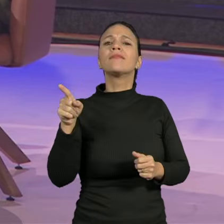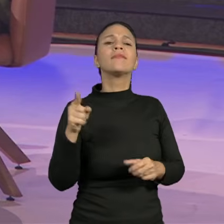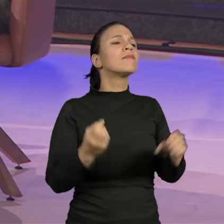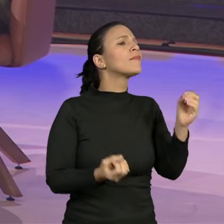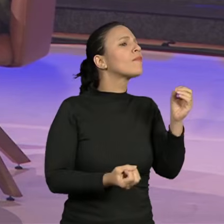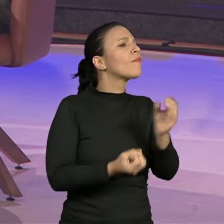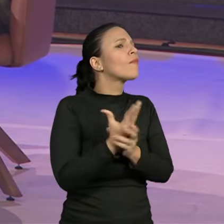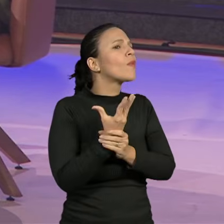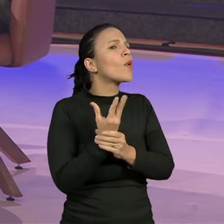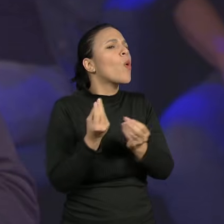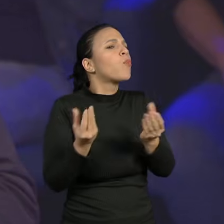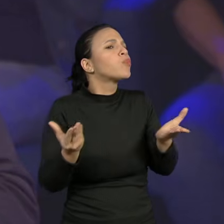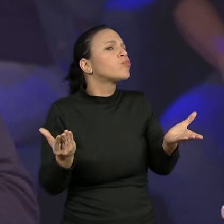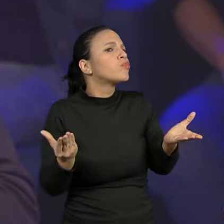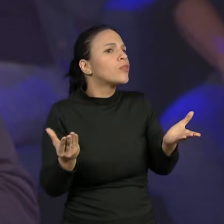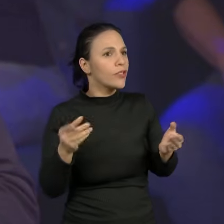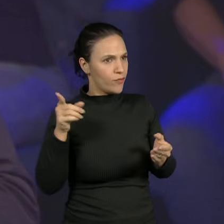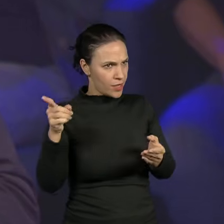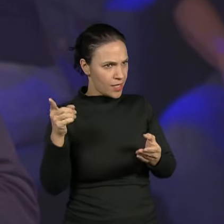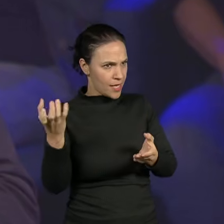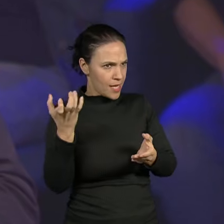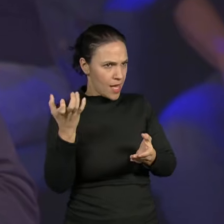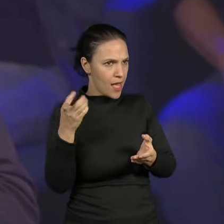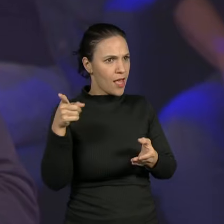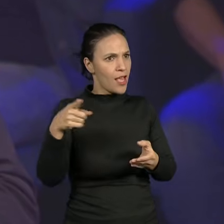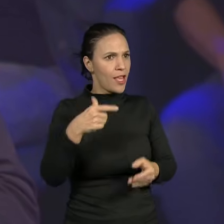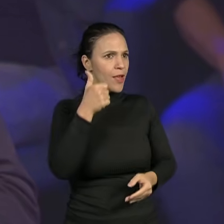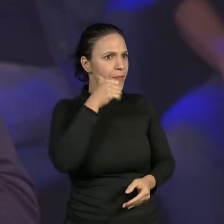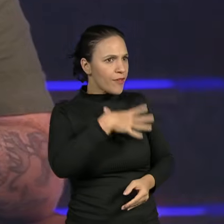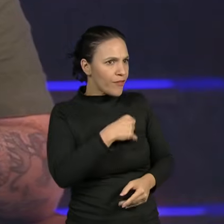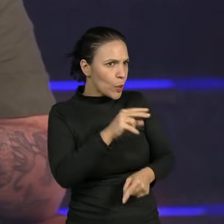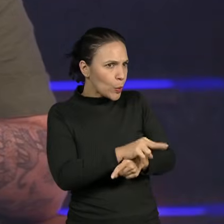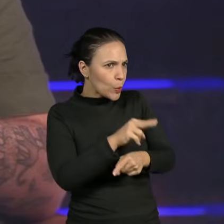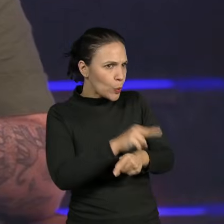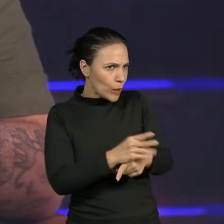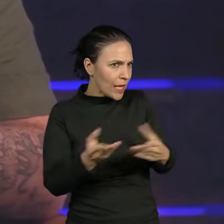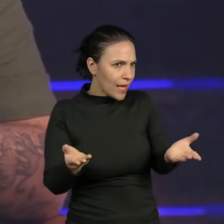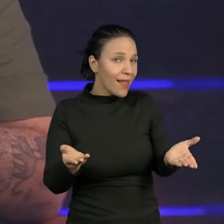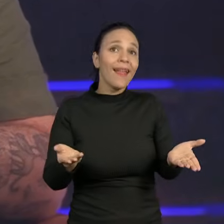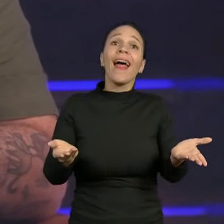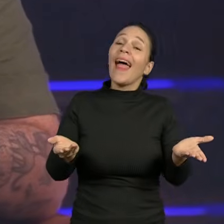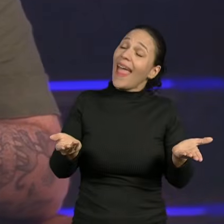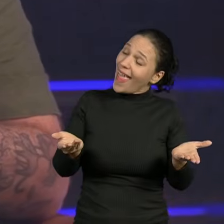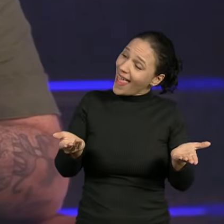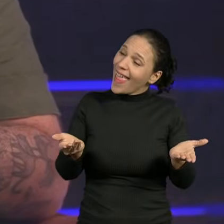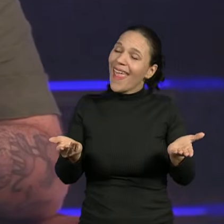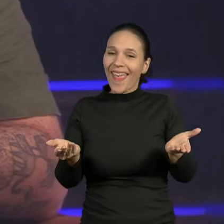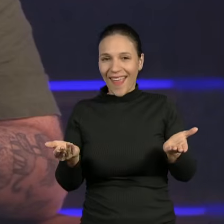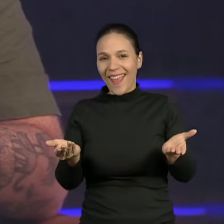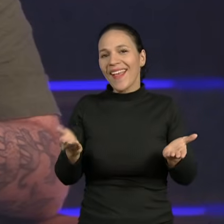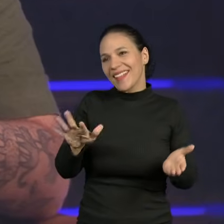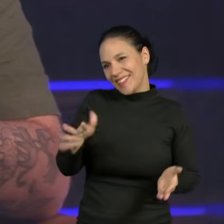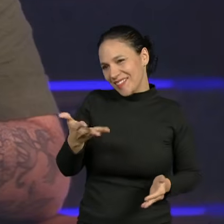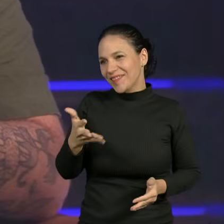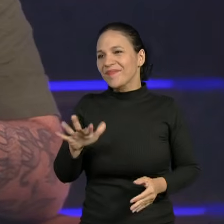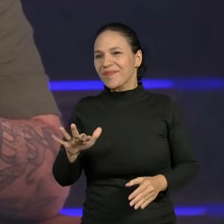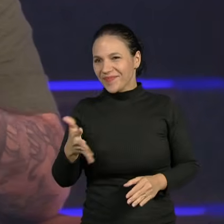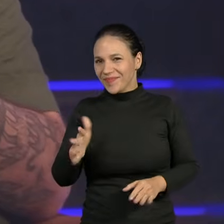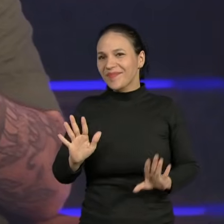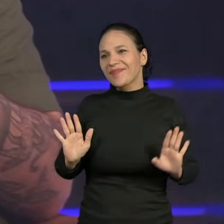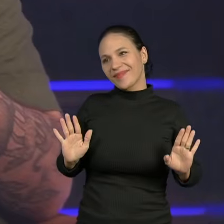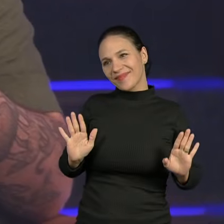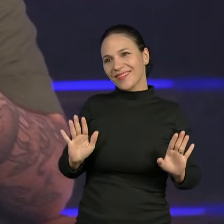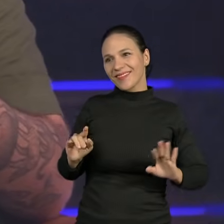surgiu como? Com você querendo cuidar da sua filha? Por aí, tem